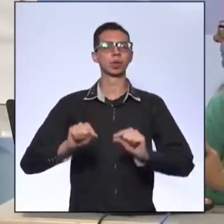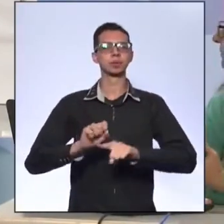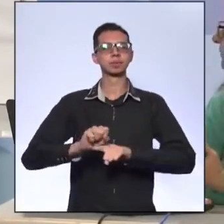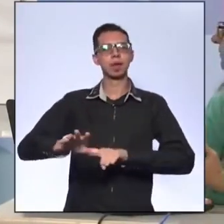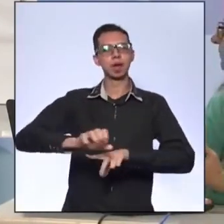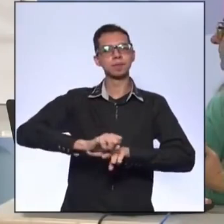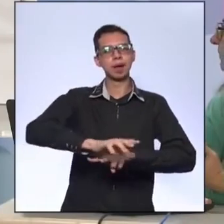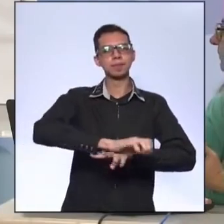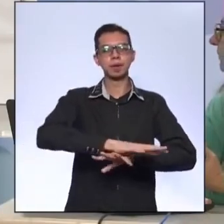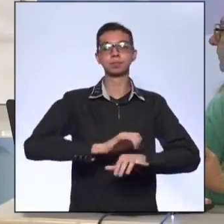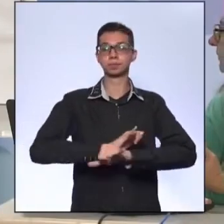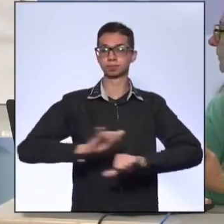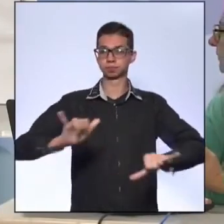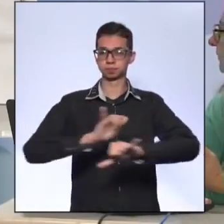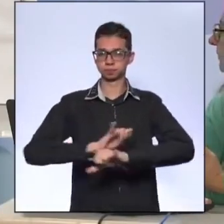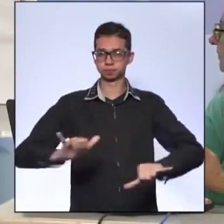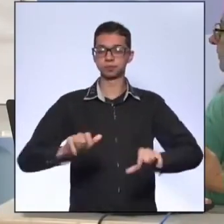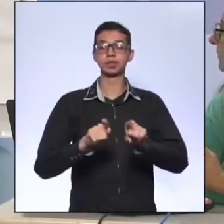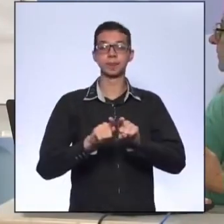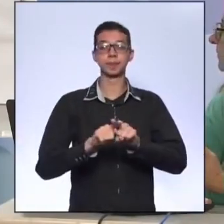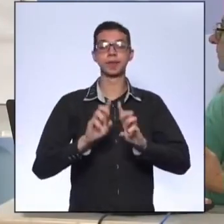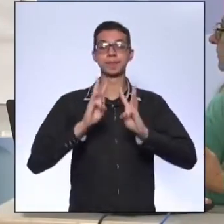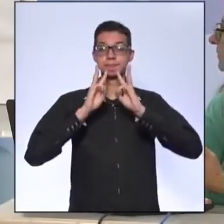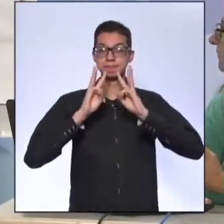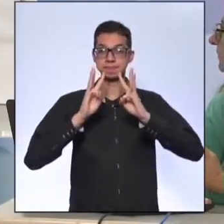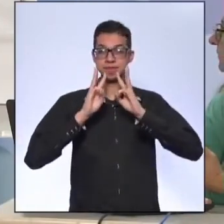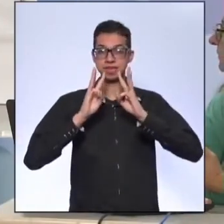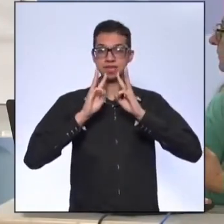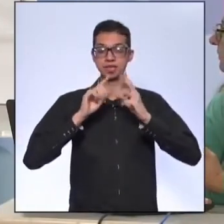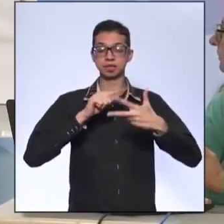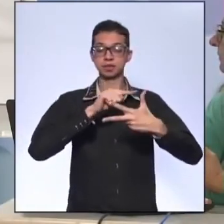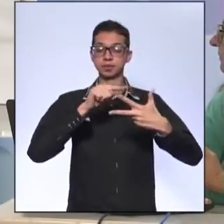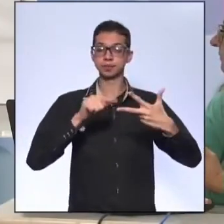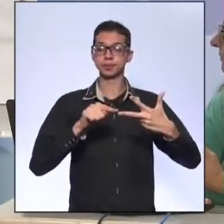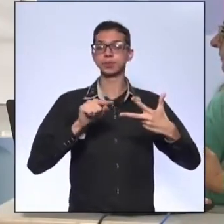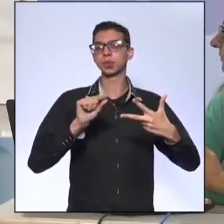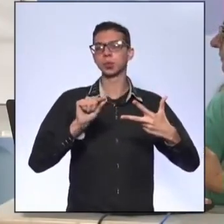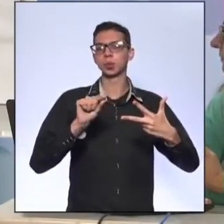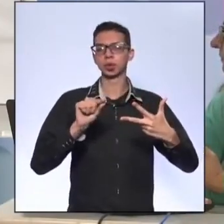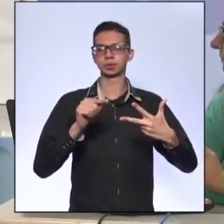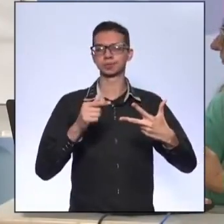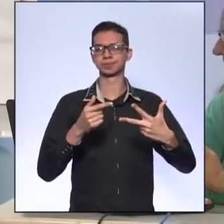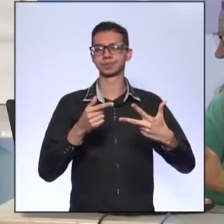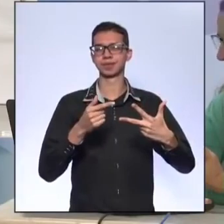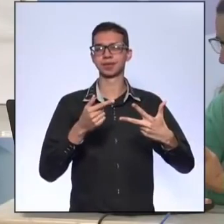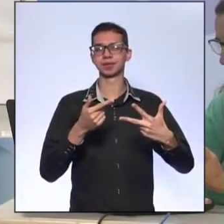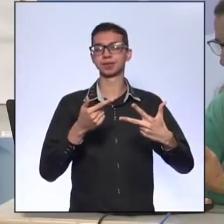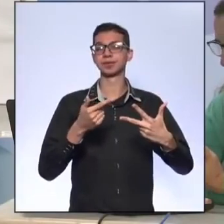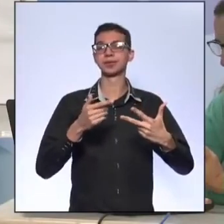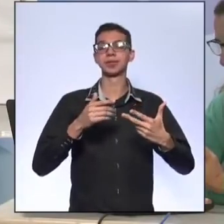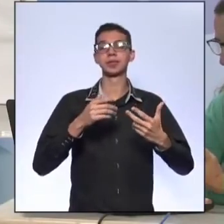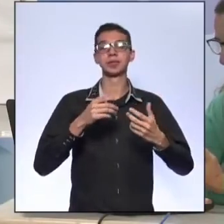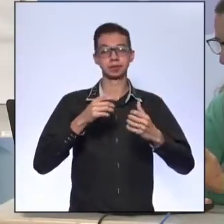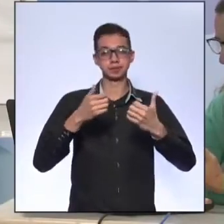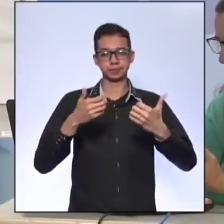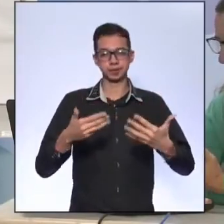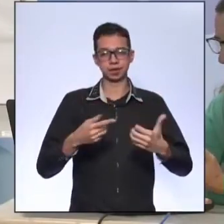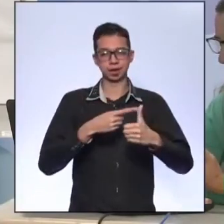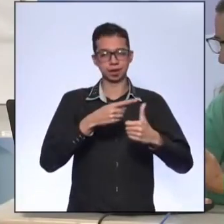marketing, né? Elas aparecem aqui, né? De uma forma meio análoga. Por quê? Tá? Vamos explicar esses três conceitos